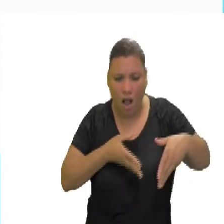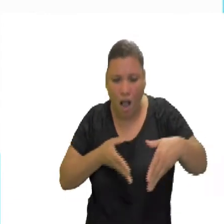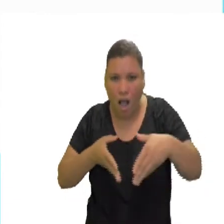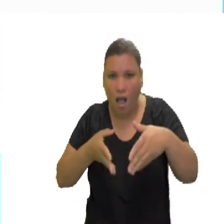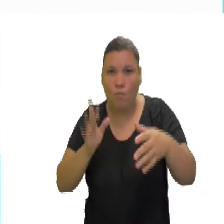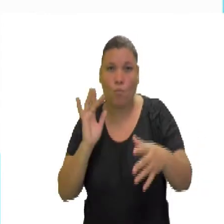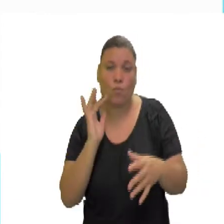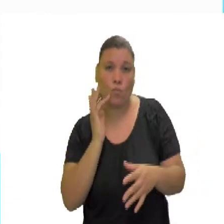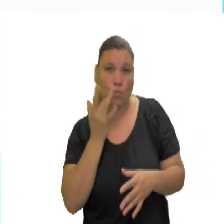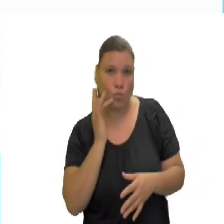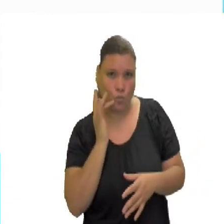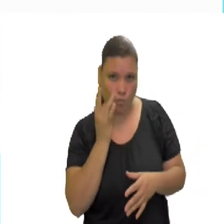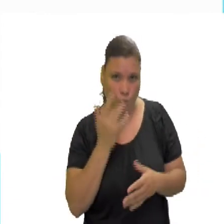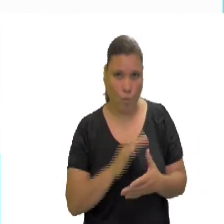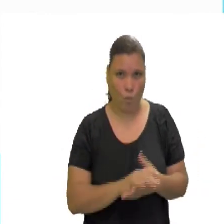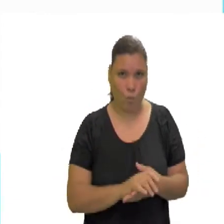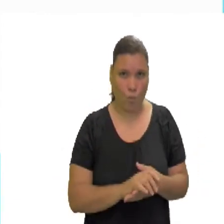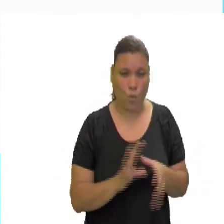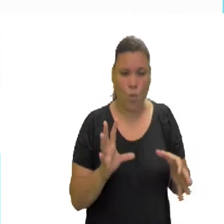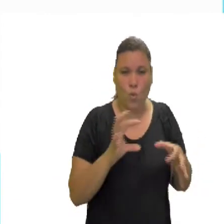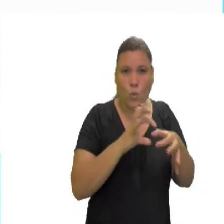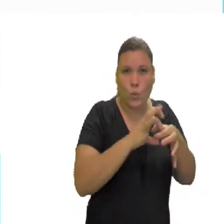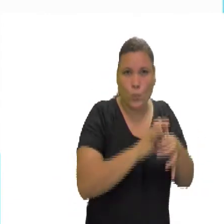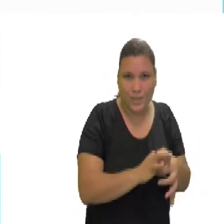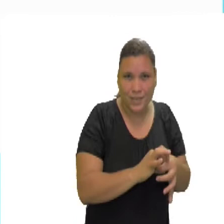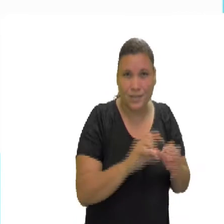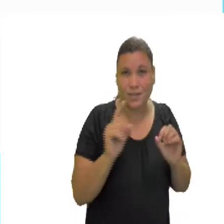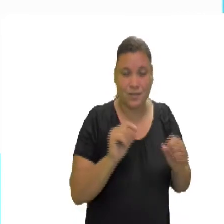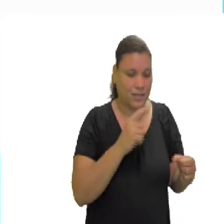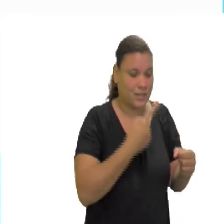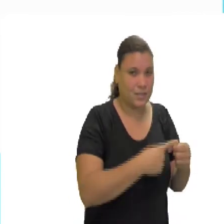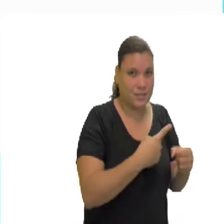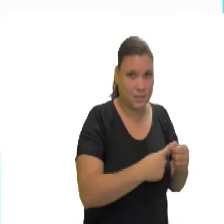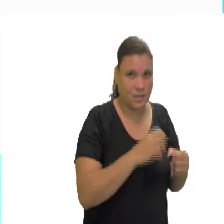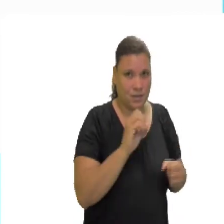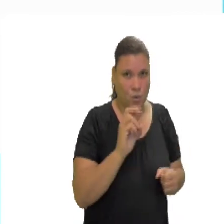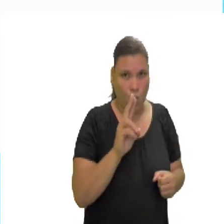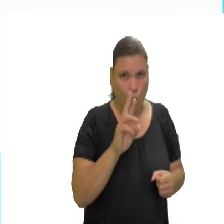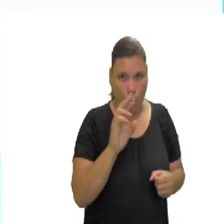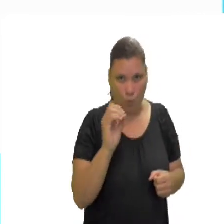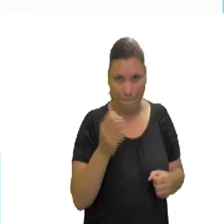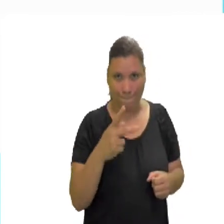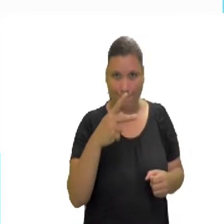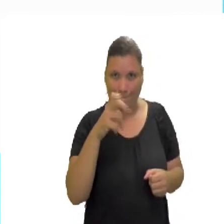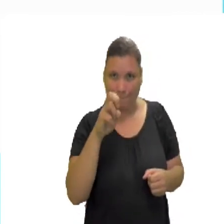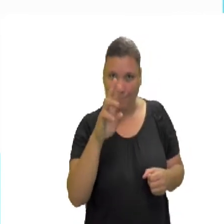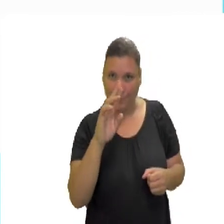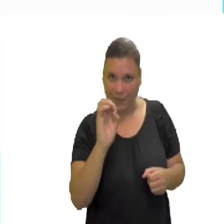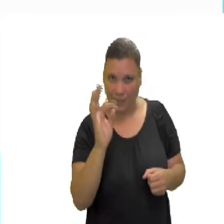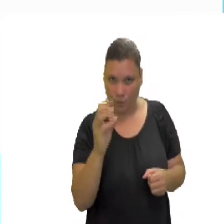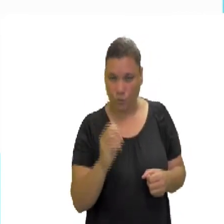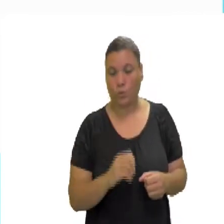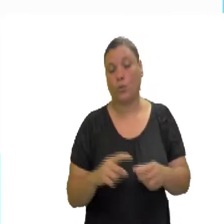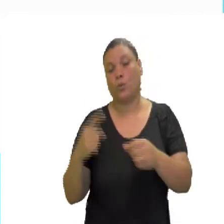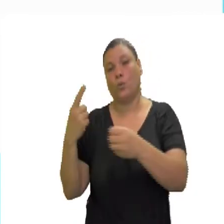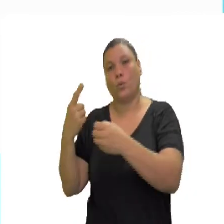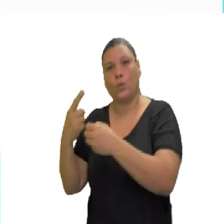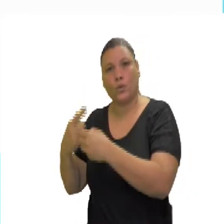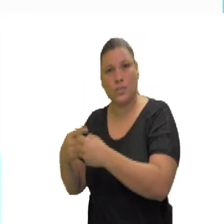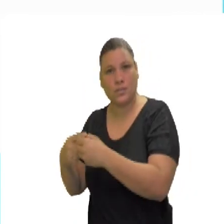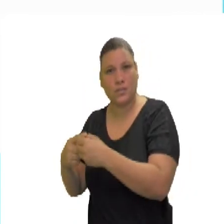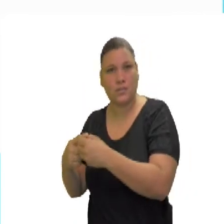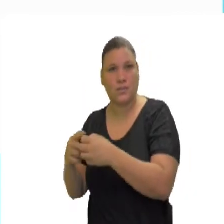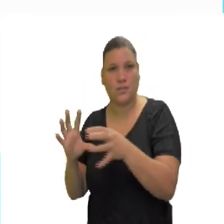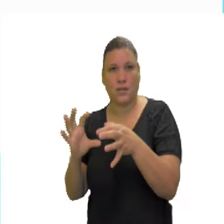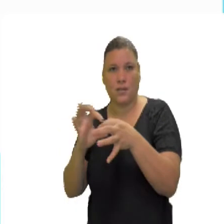feito que liga Ouro Preto a Paraty. Olha lá, a gente leva 15 dias de bicicleta, 48